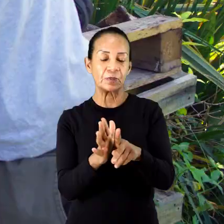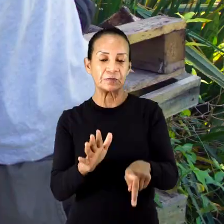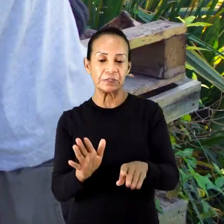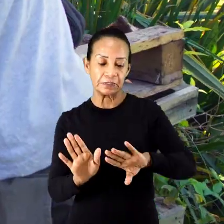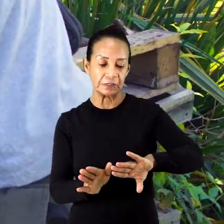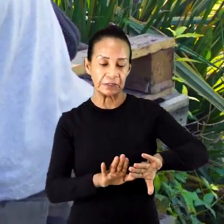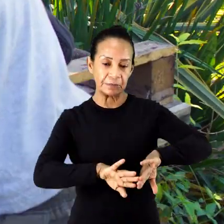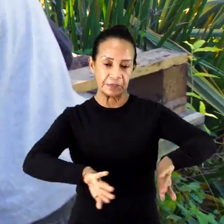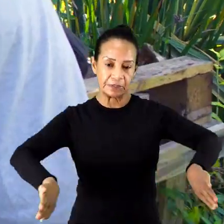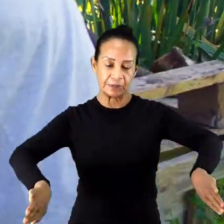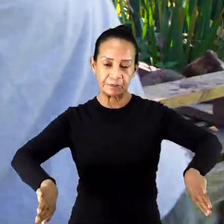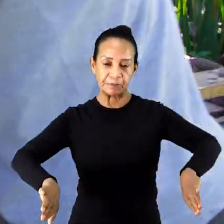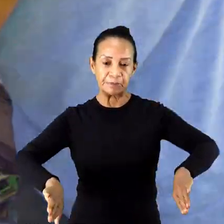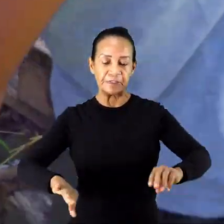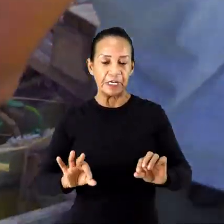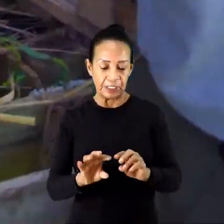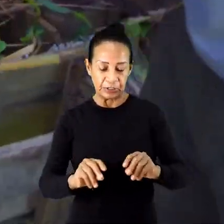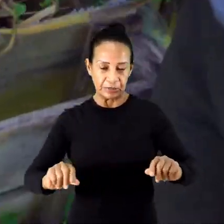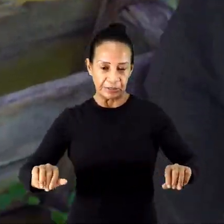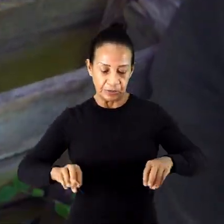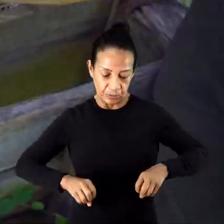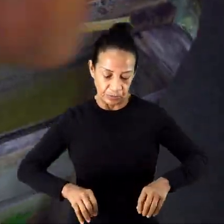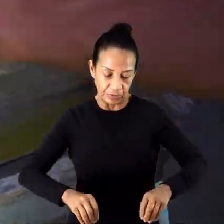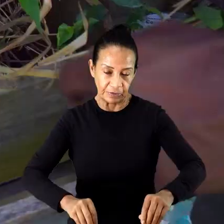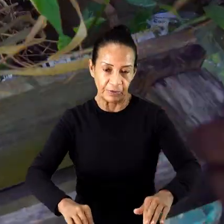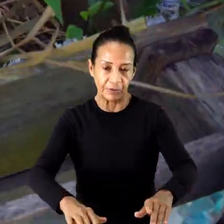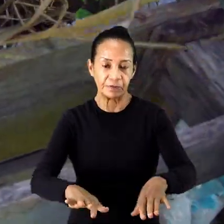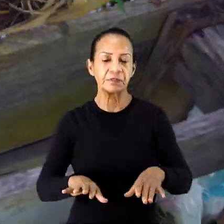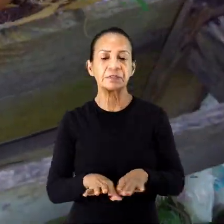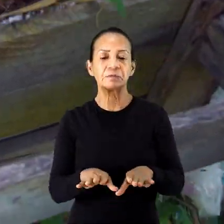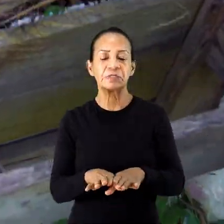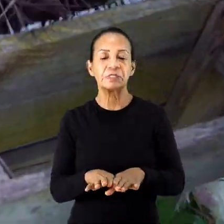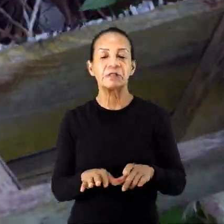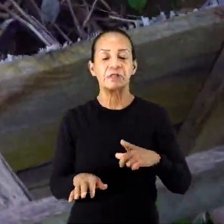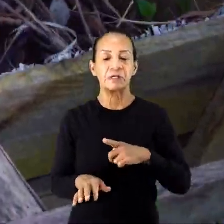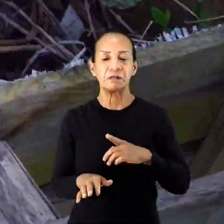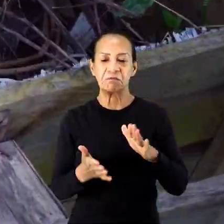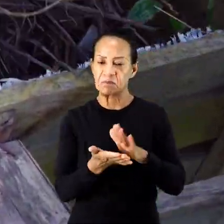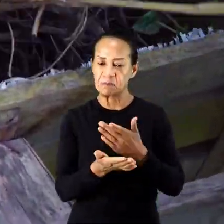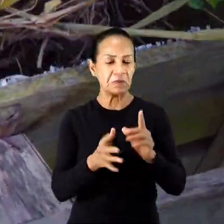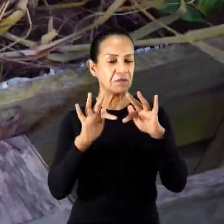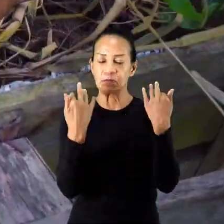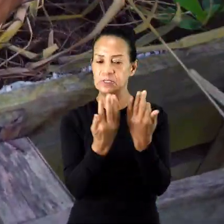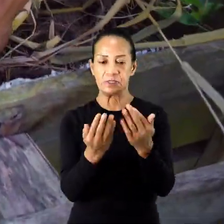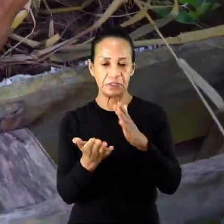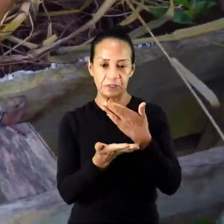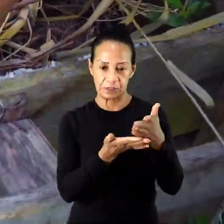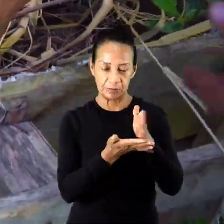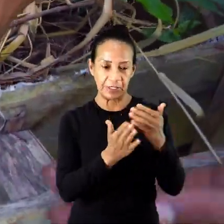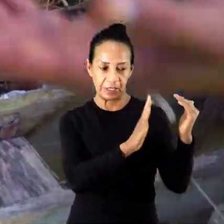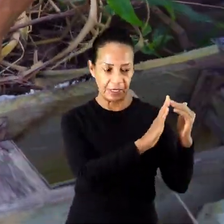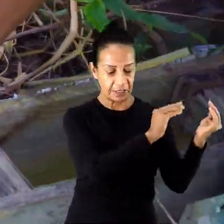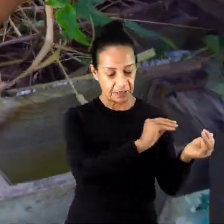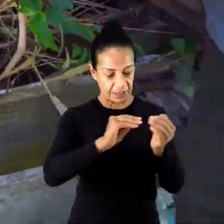faz a separação de resíduos, né? Fertiliza o solo. Tem algumas famílias que separam